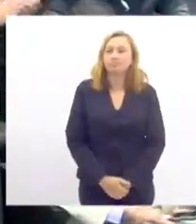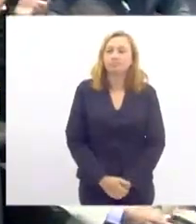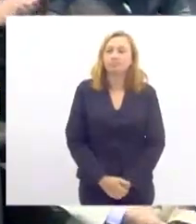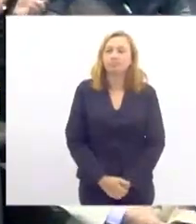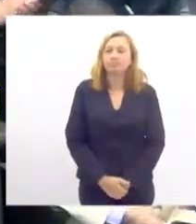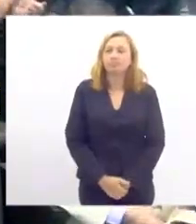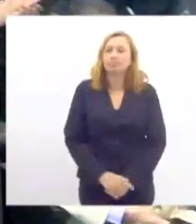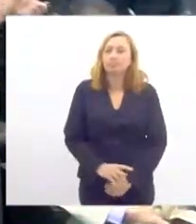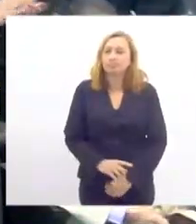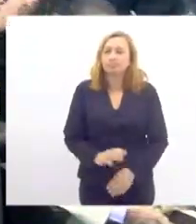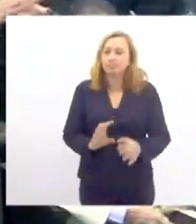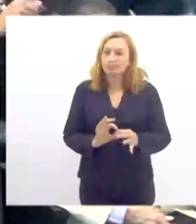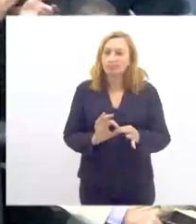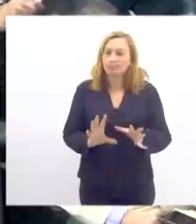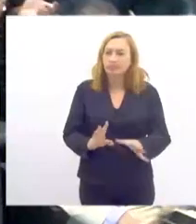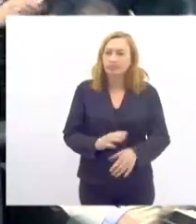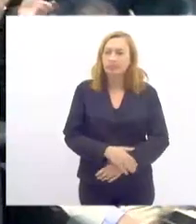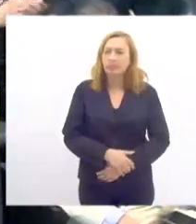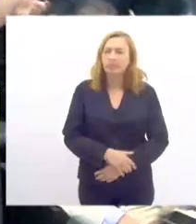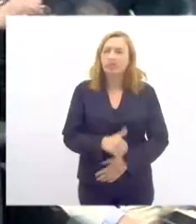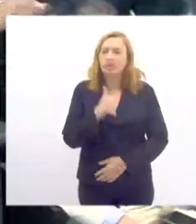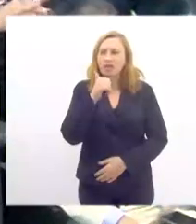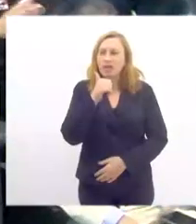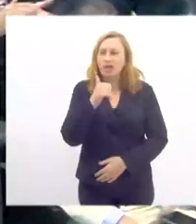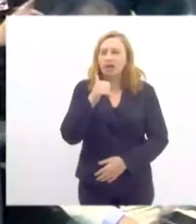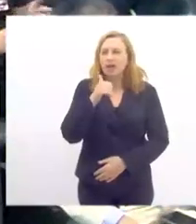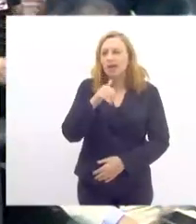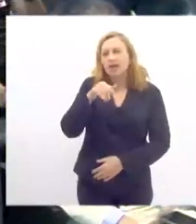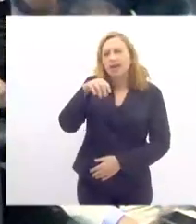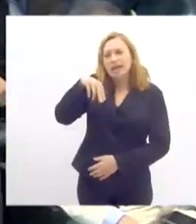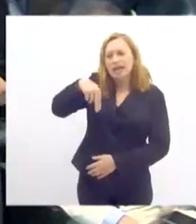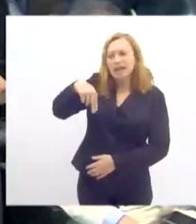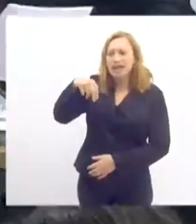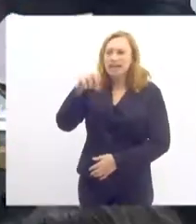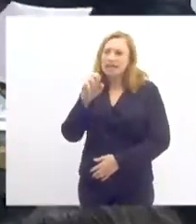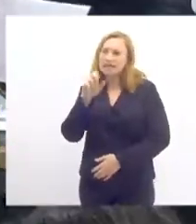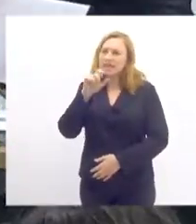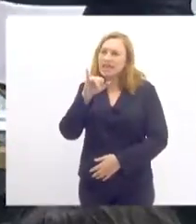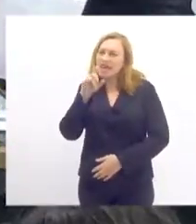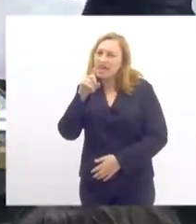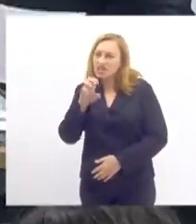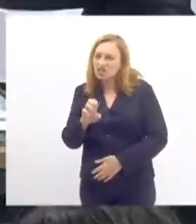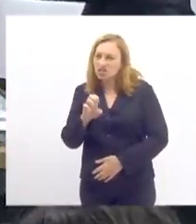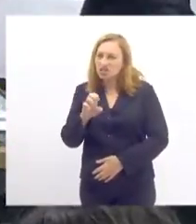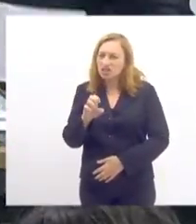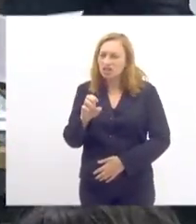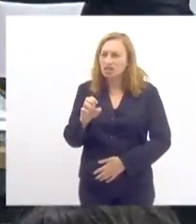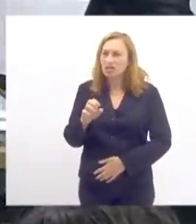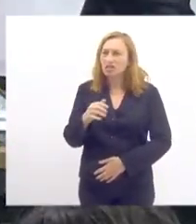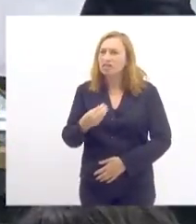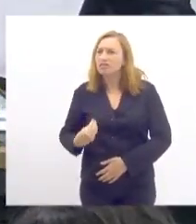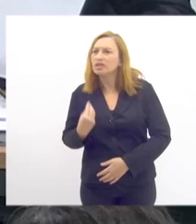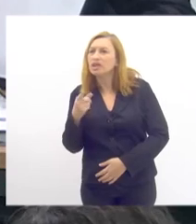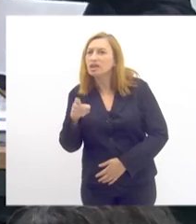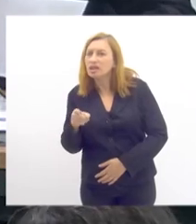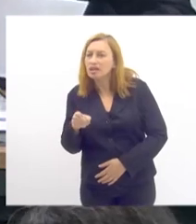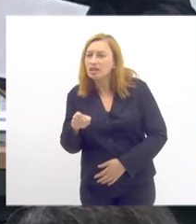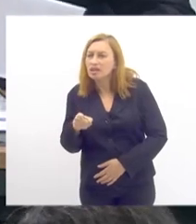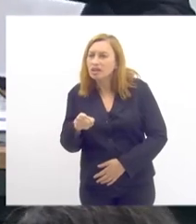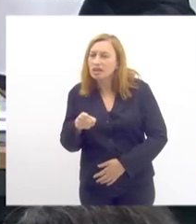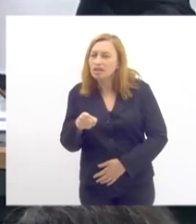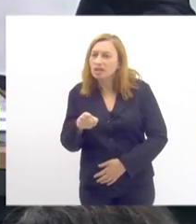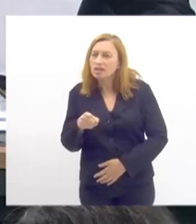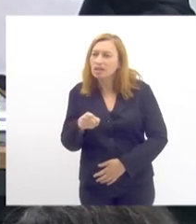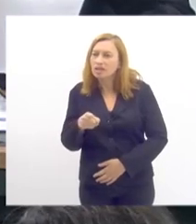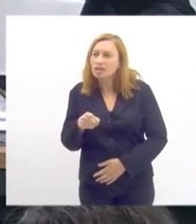Passar a palavra para a senhora Neide, representando a senhora Neide. Se encontra? Cadê a